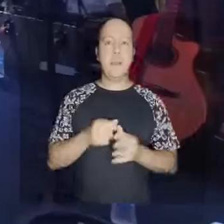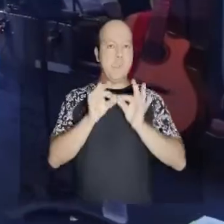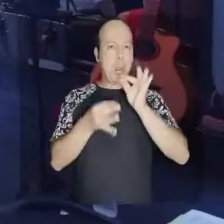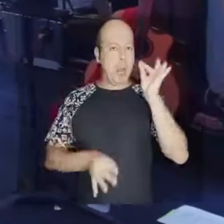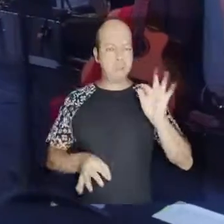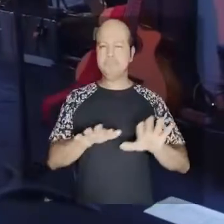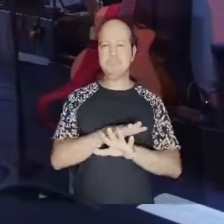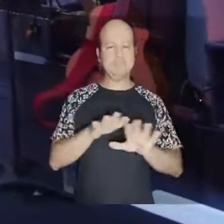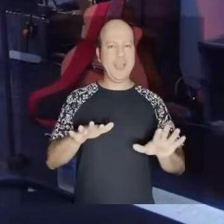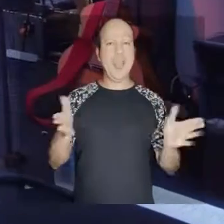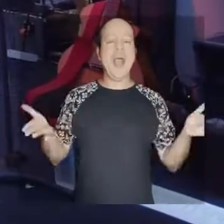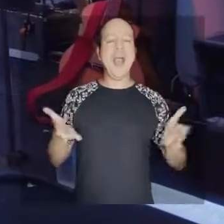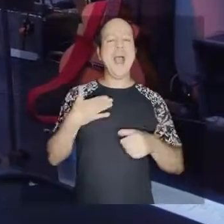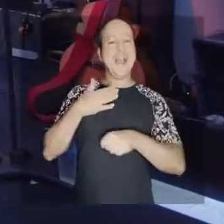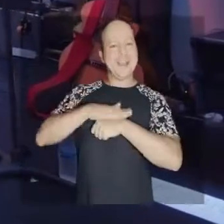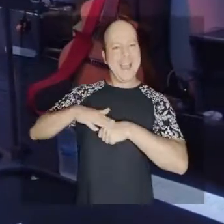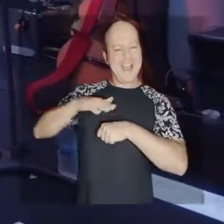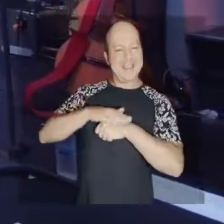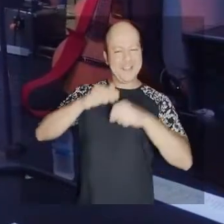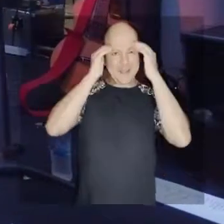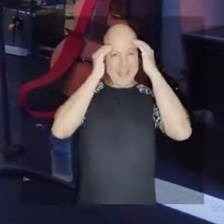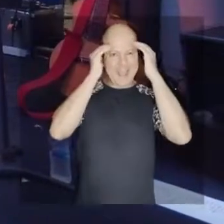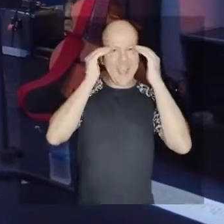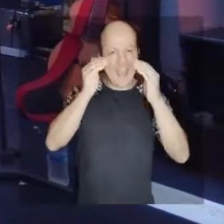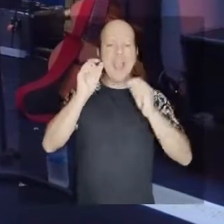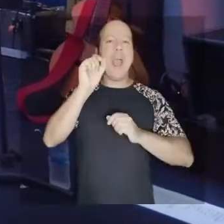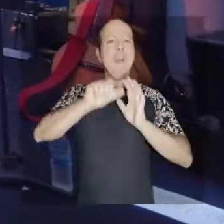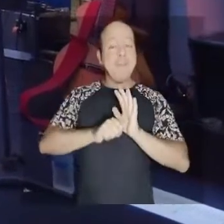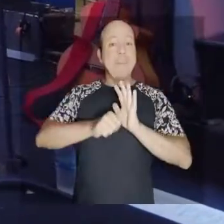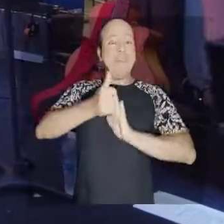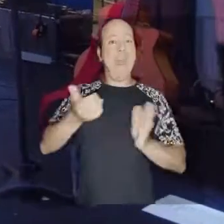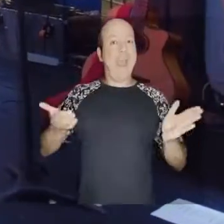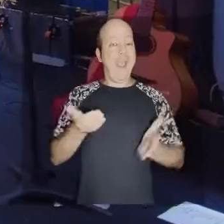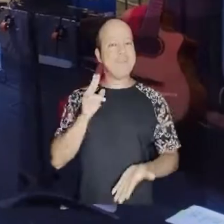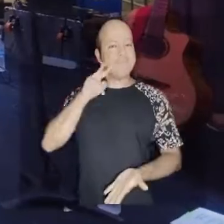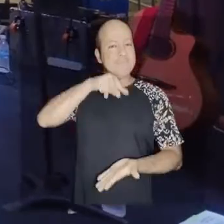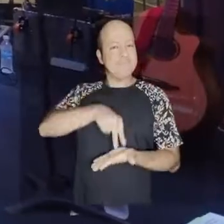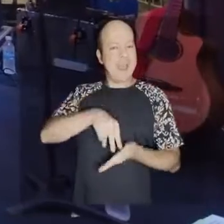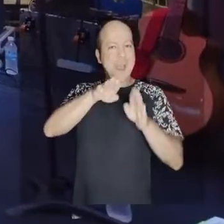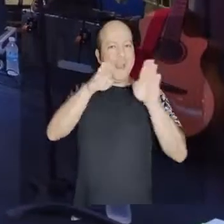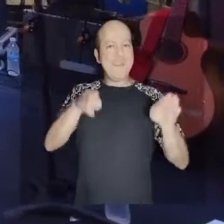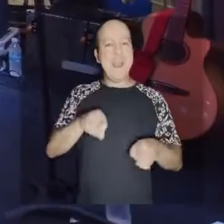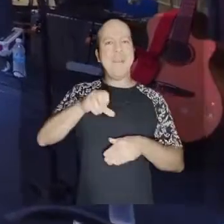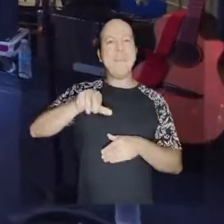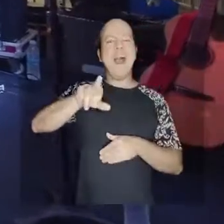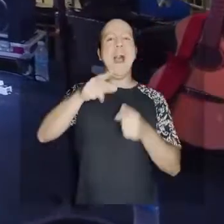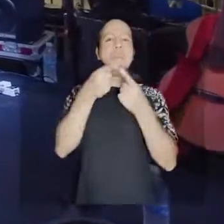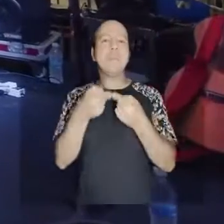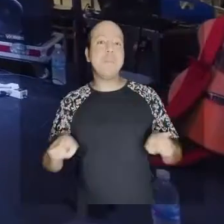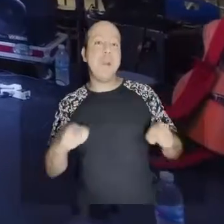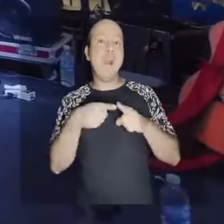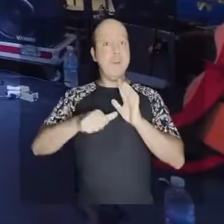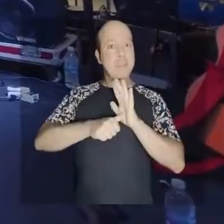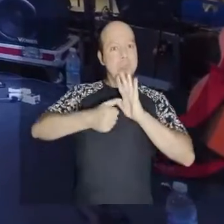Pamela Carvalho, apresentadora do Mar de Música. Com muito carinho, com muito respeito, pela primeira vez aqui no palco do Mar de Música, a gente espera que seja a